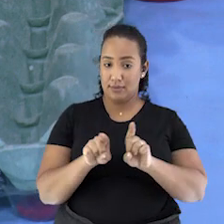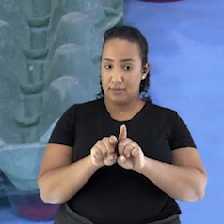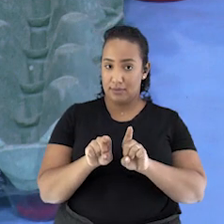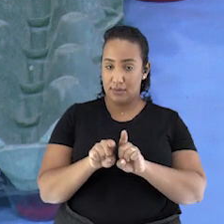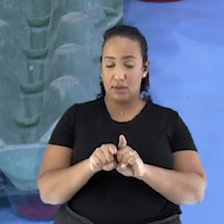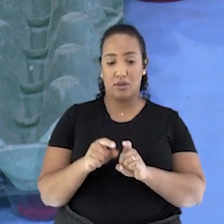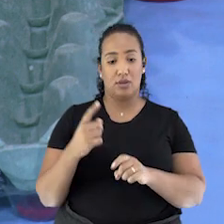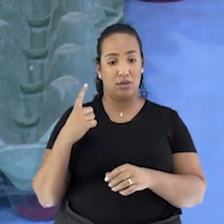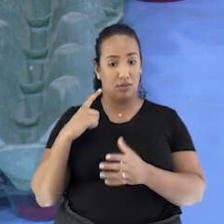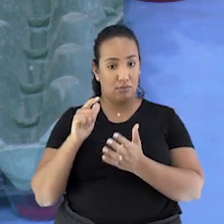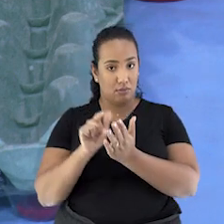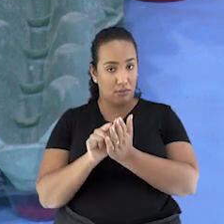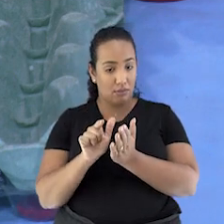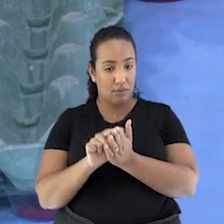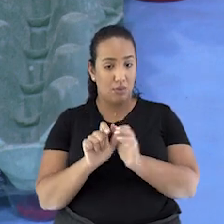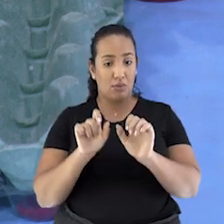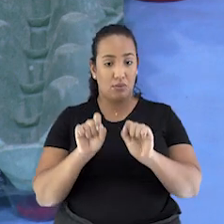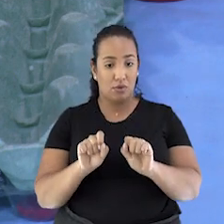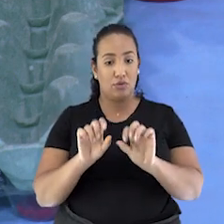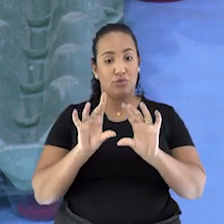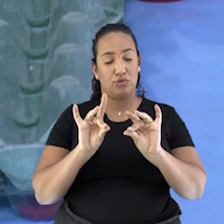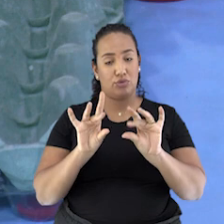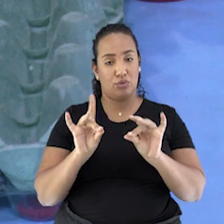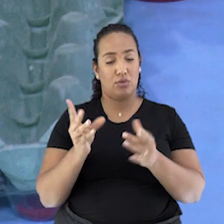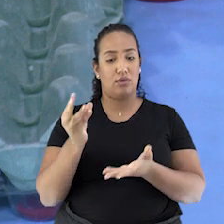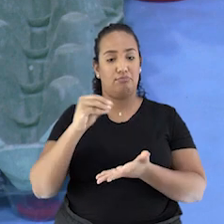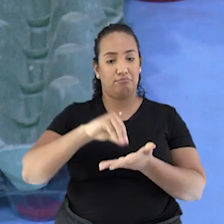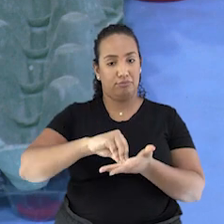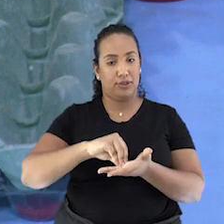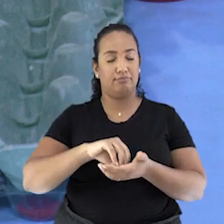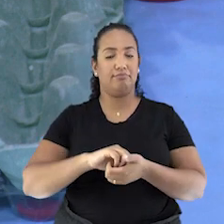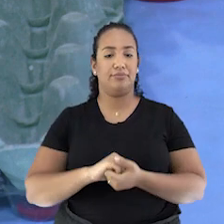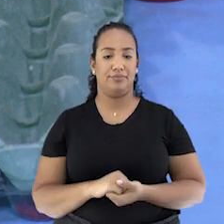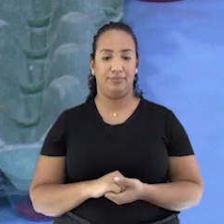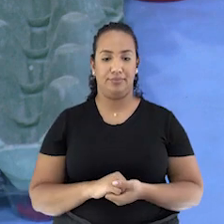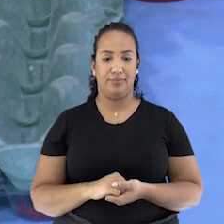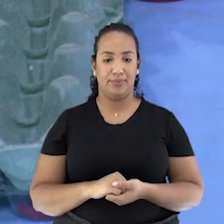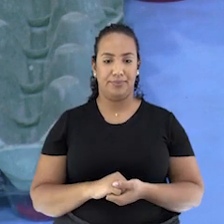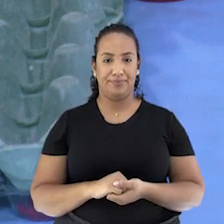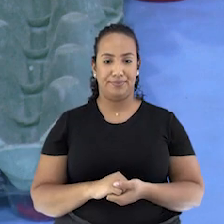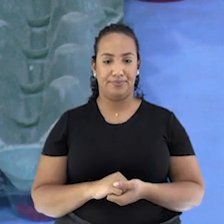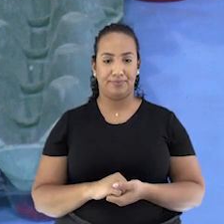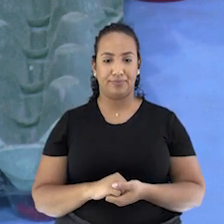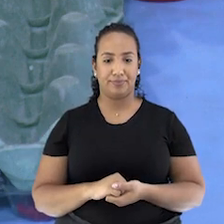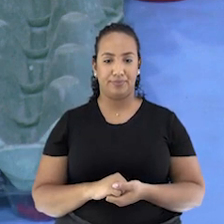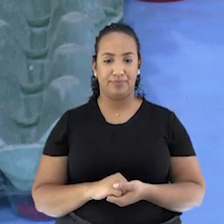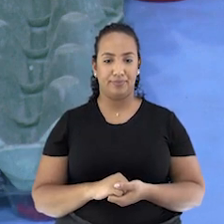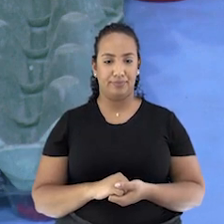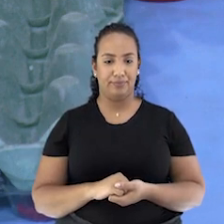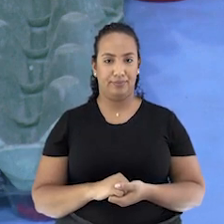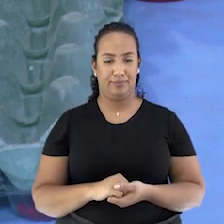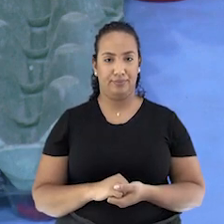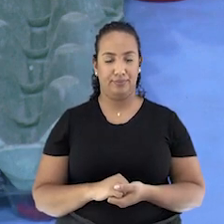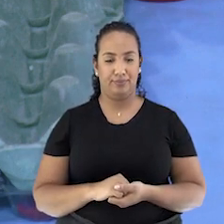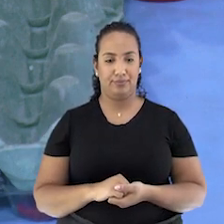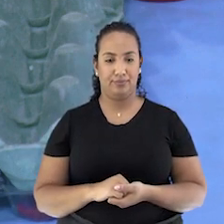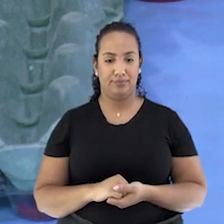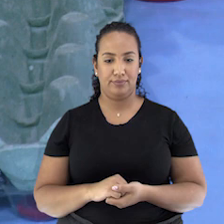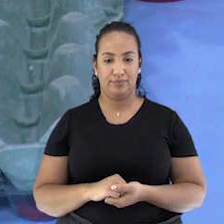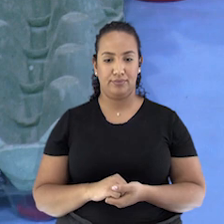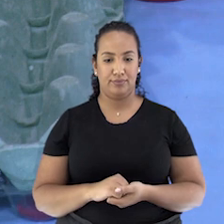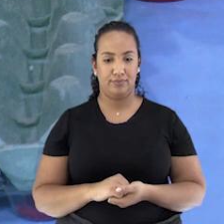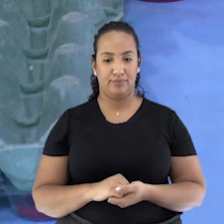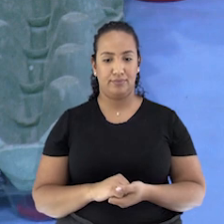Pode utilizar a tinta. Ou se quiser também, se você tiver o papelzinho, passa cola